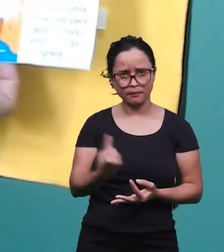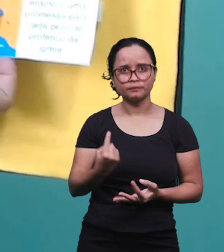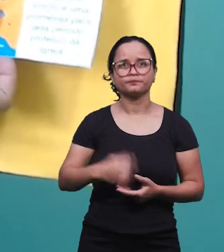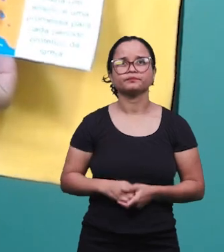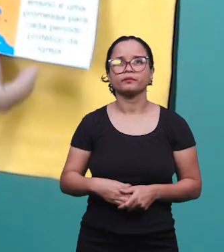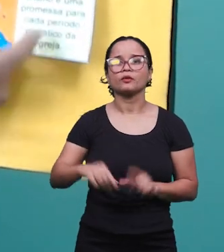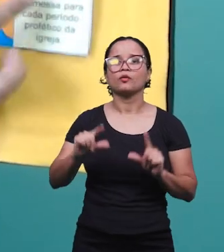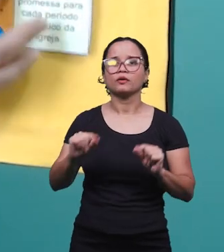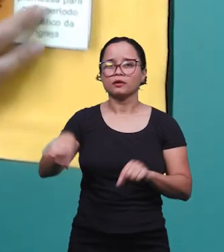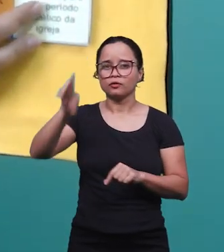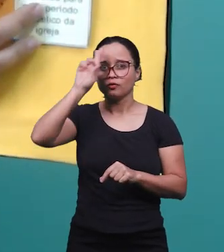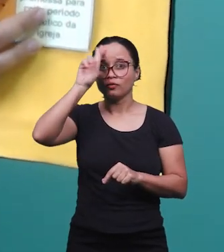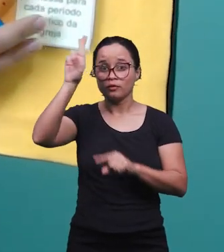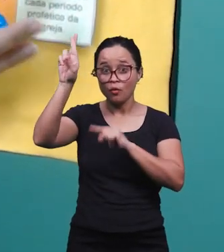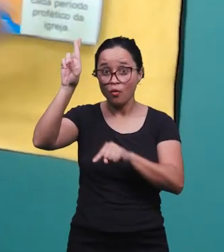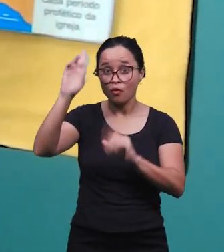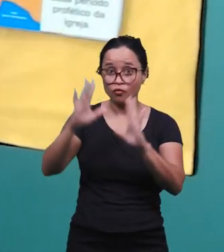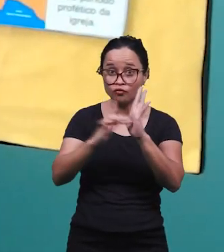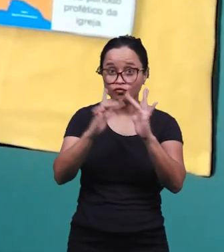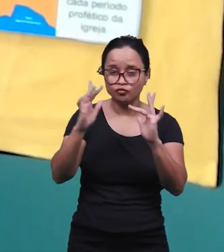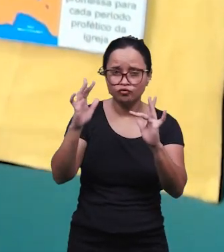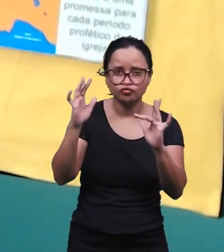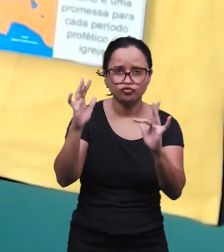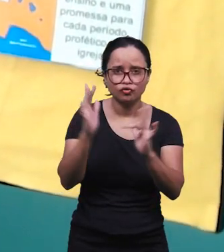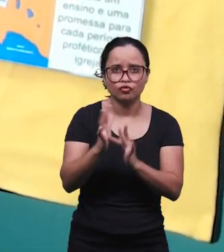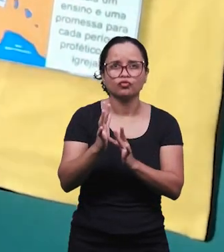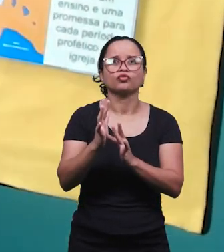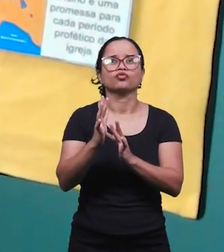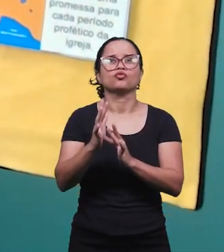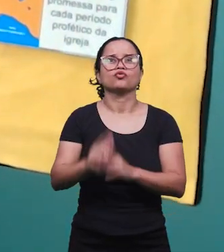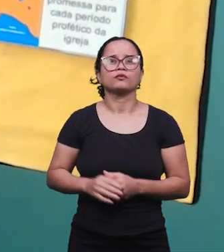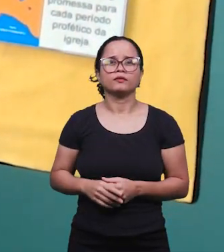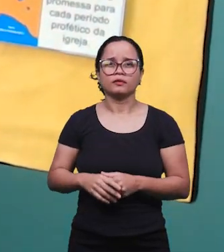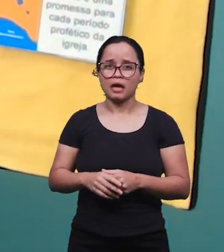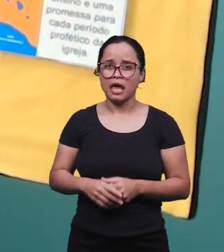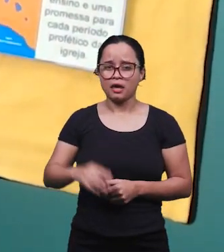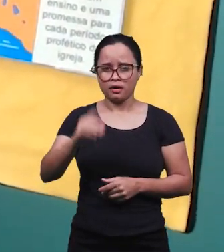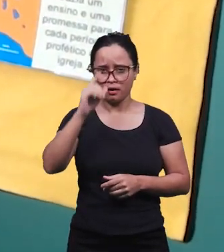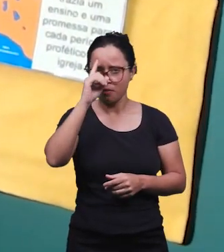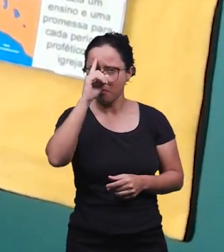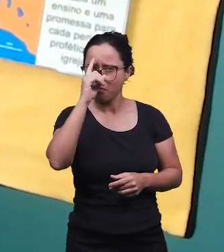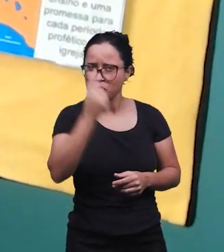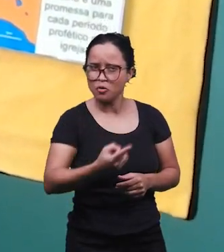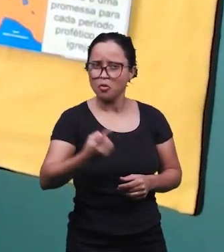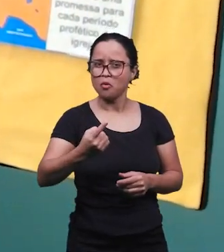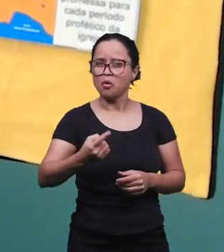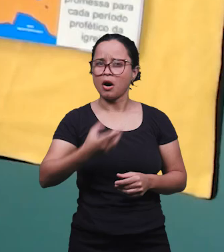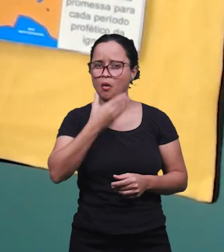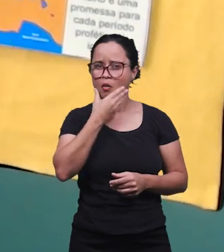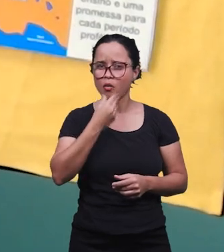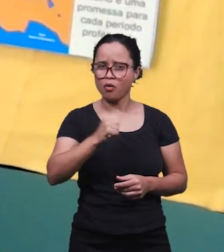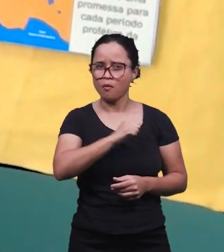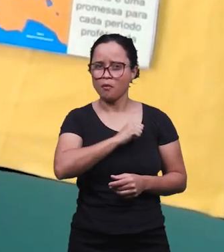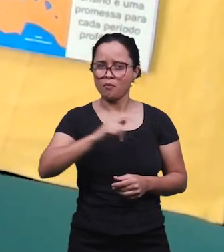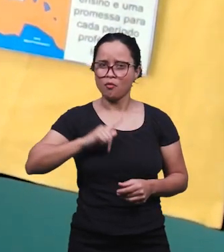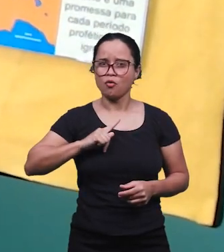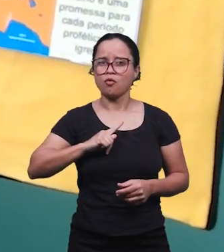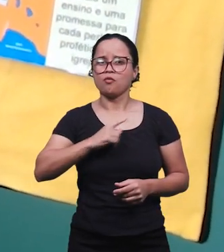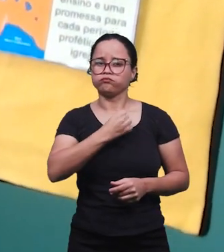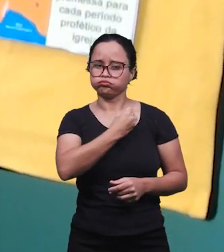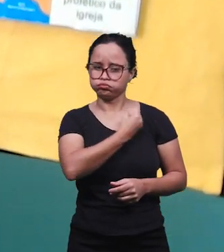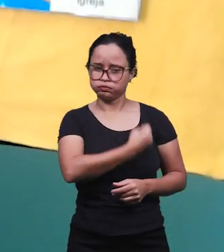o Senhor Jesus, ele ordenou ao apóstolo João que escrevesse